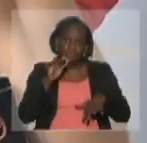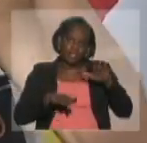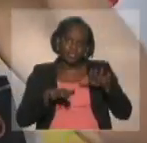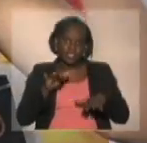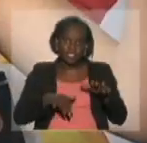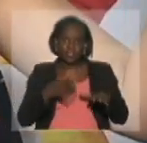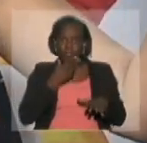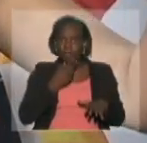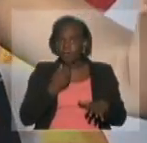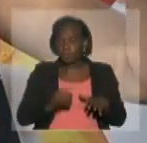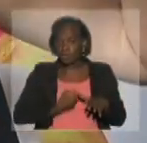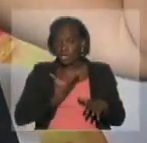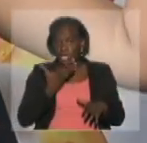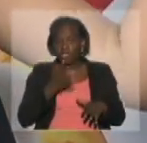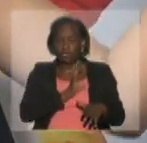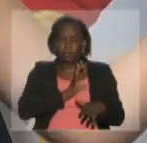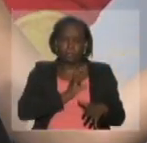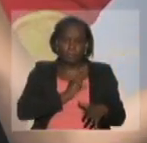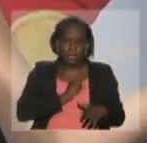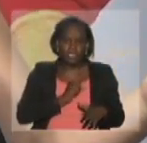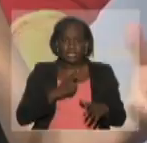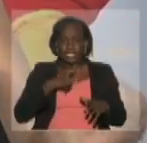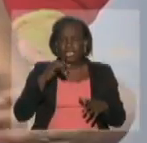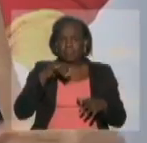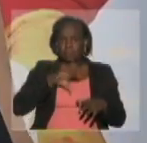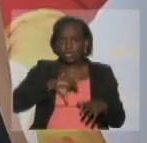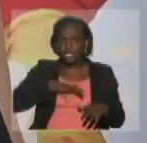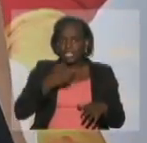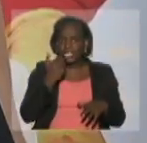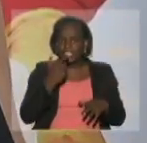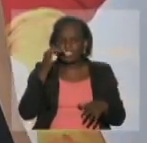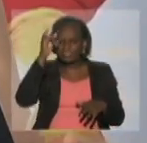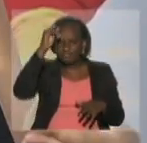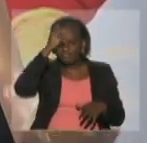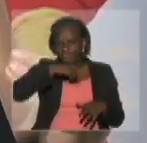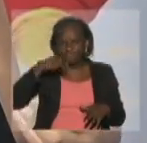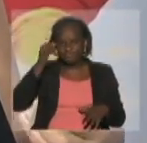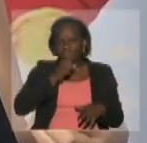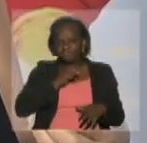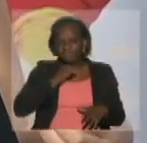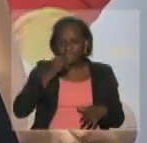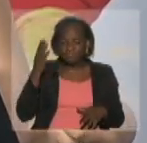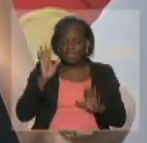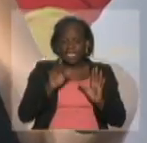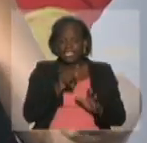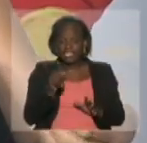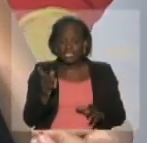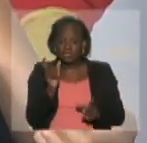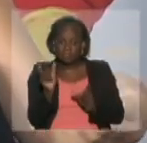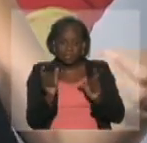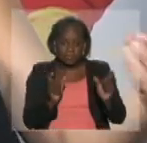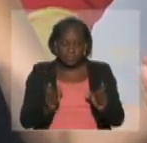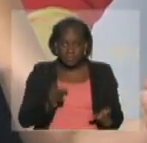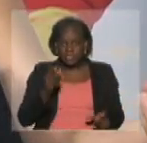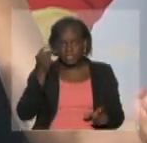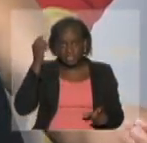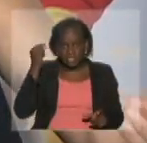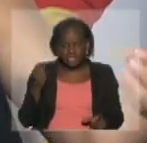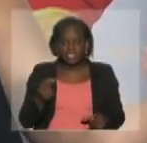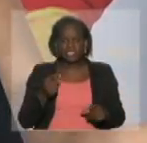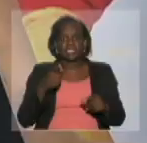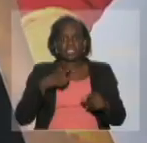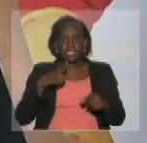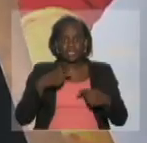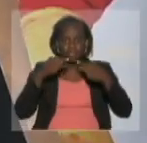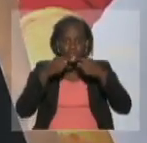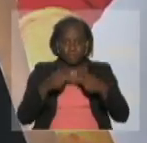um poeta romântico que vai ter um português mais arcaico. Muito pelo contrário, essas falas, tanto a trova medieval quanto o cordel, são